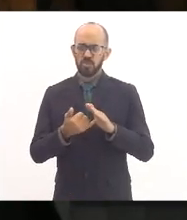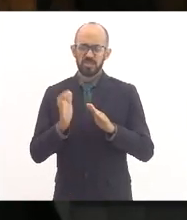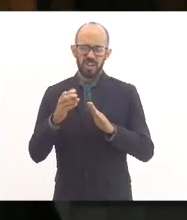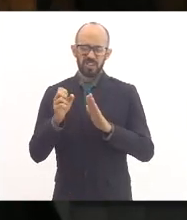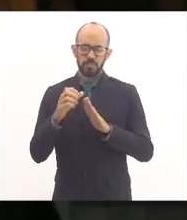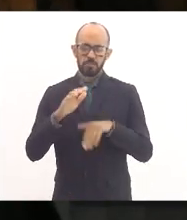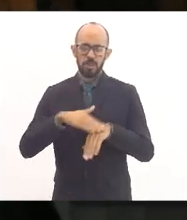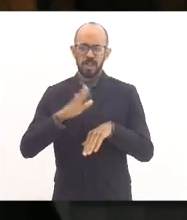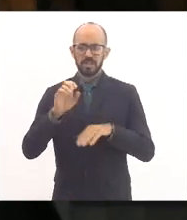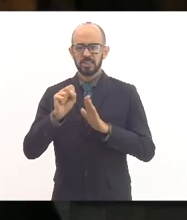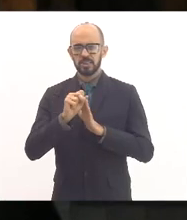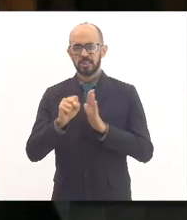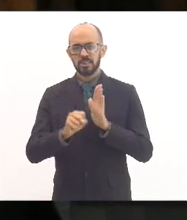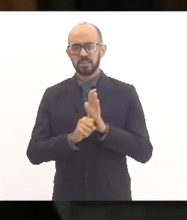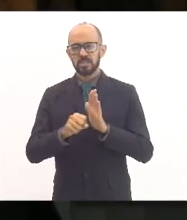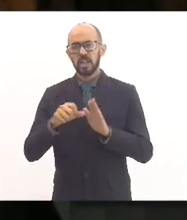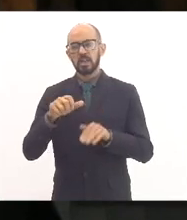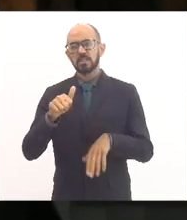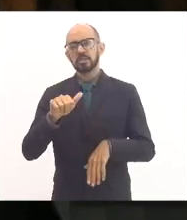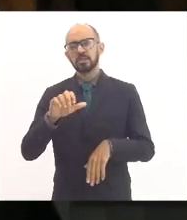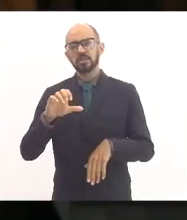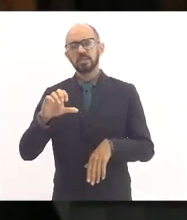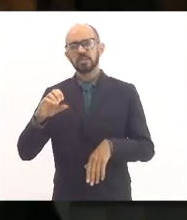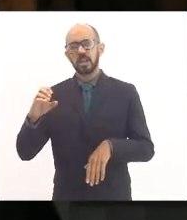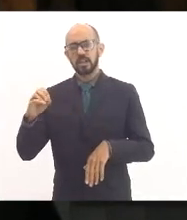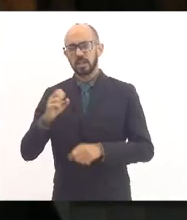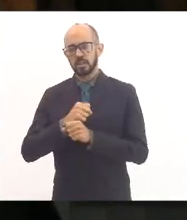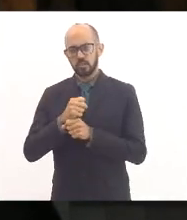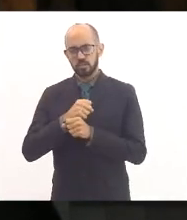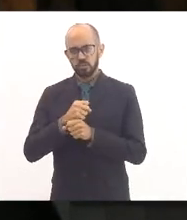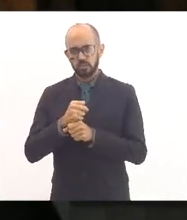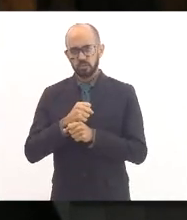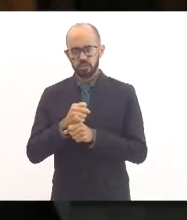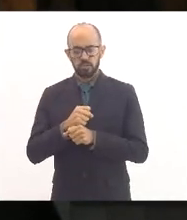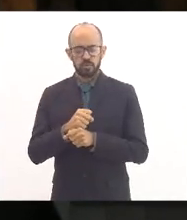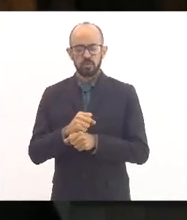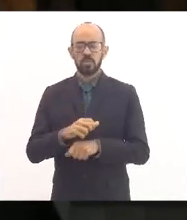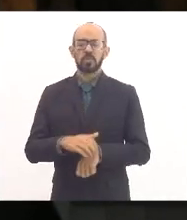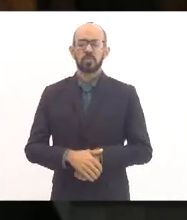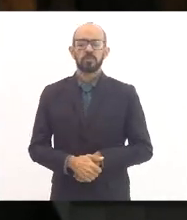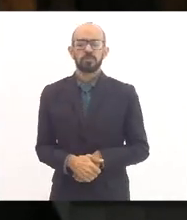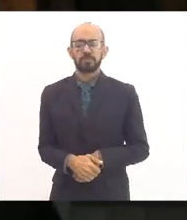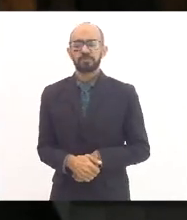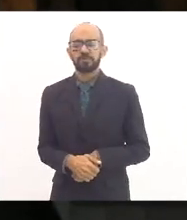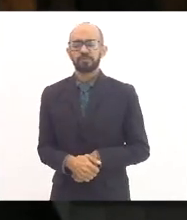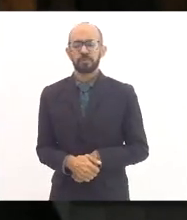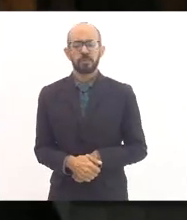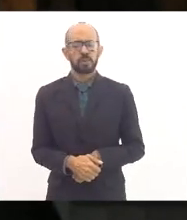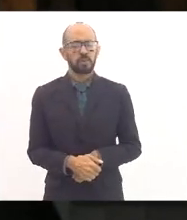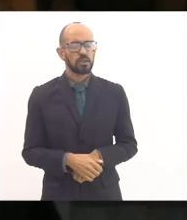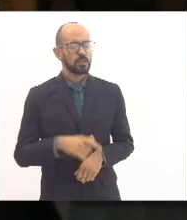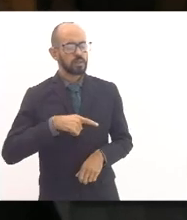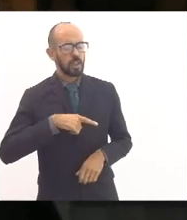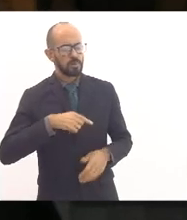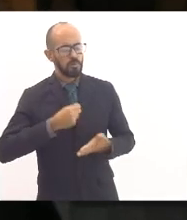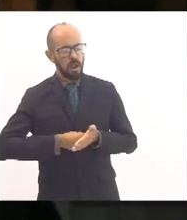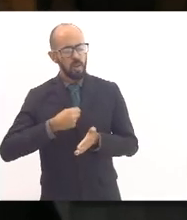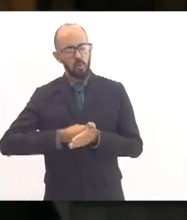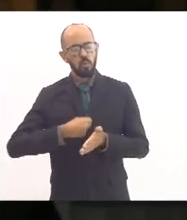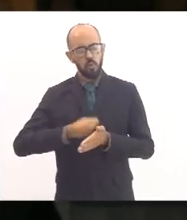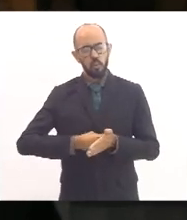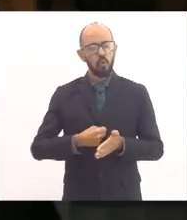decano da polícia judiciária da autoridade judiciária Reali e é aqui tem tudo uma luta